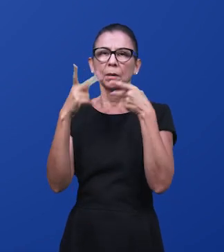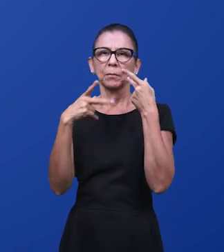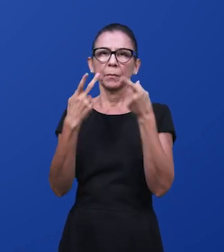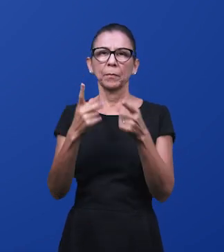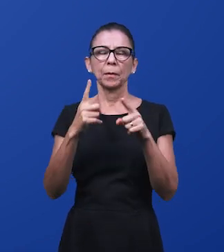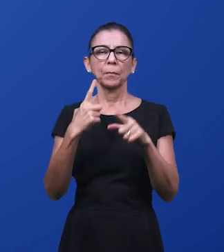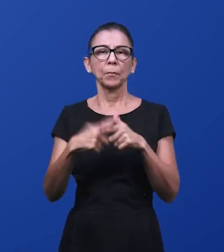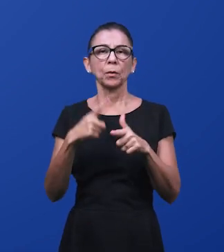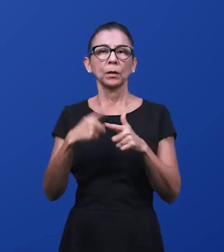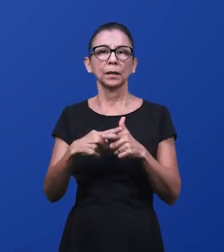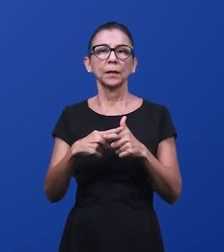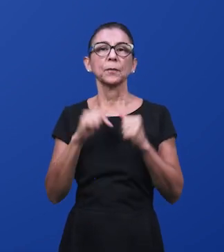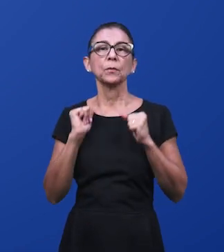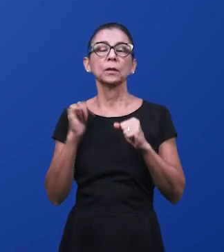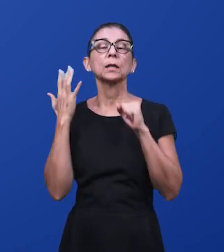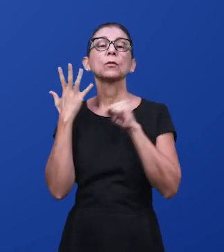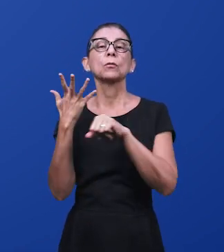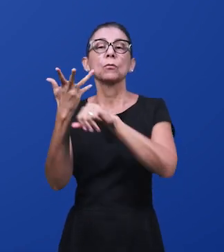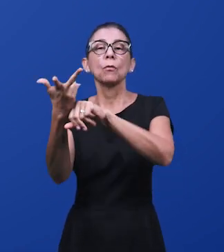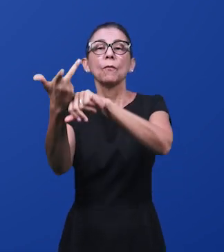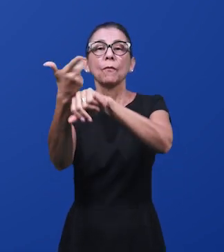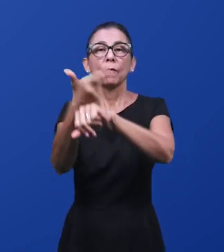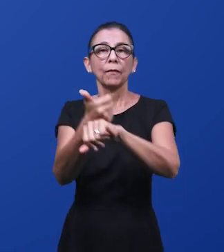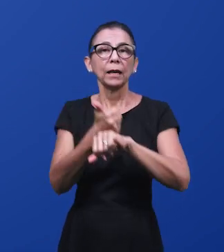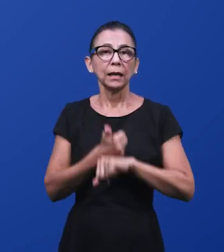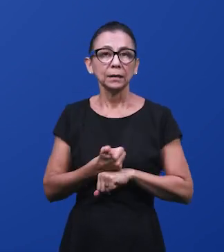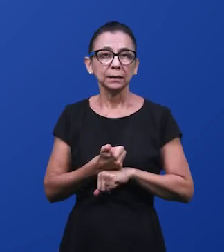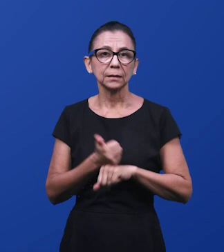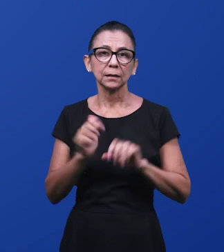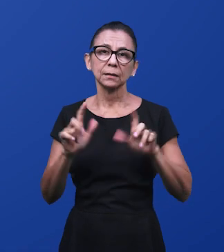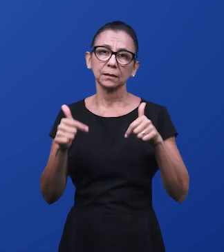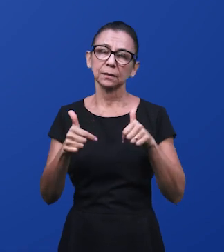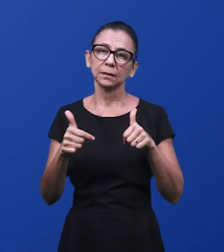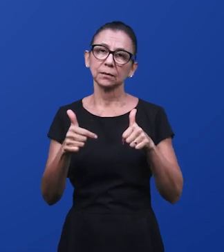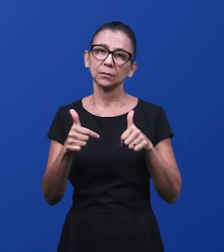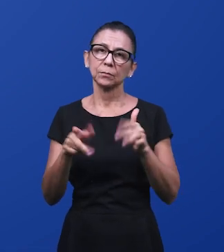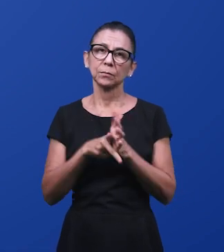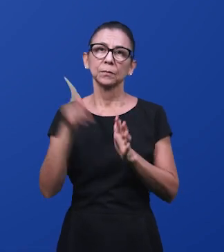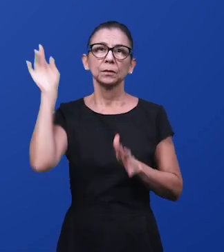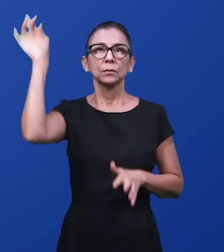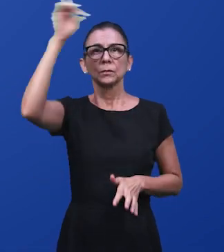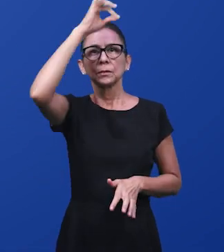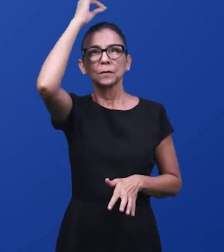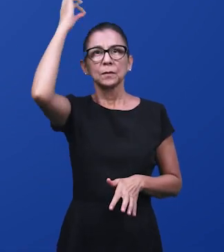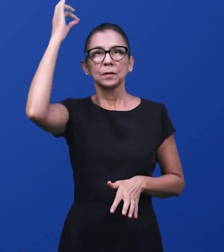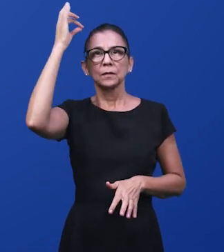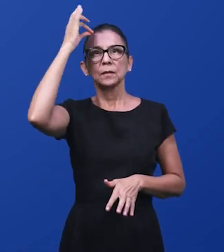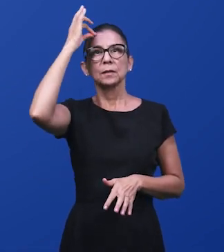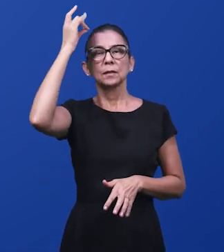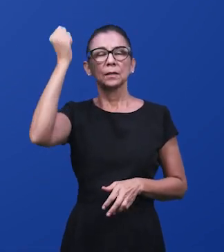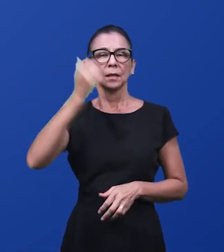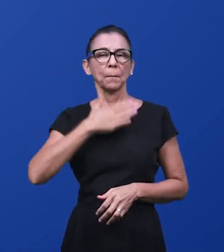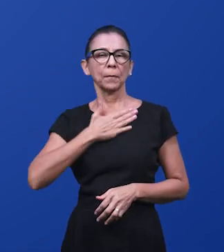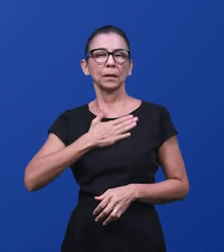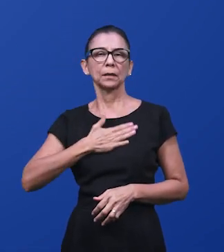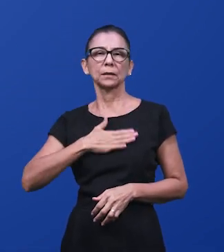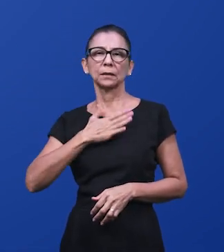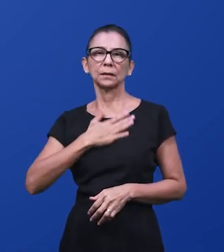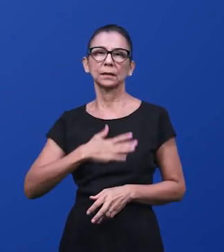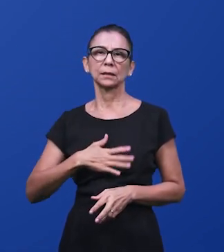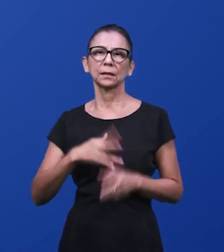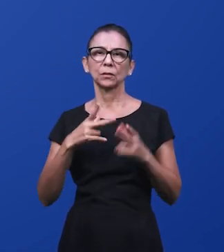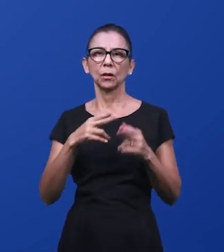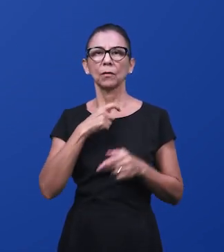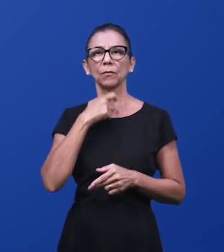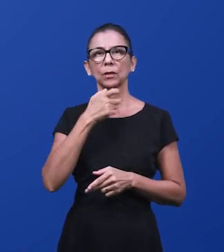do homem é a ação do Espírito Santo, que é mansa e delicada, assim como a voz do nosso Deus. Amém? A paz do Senhor a